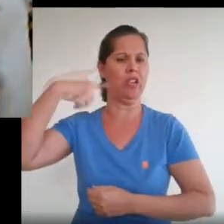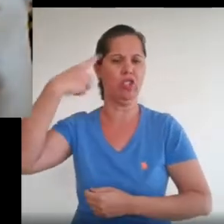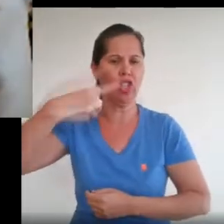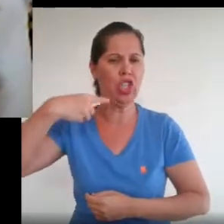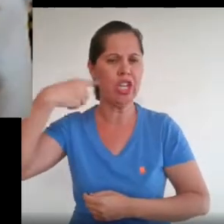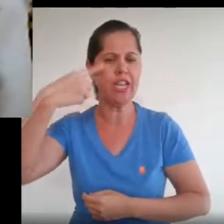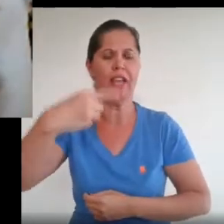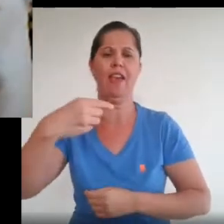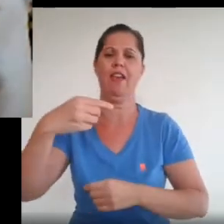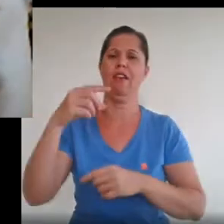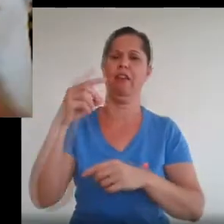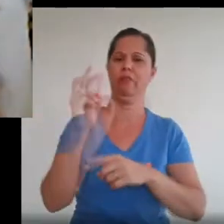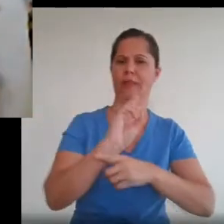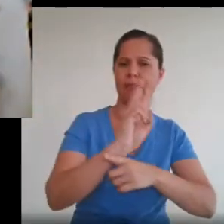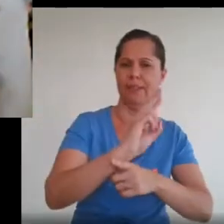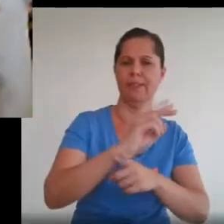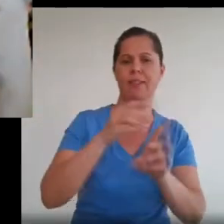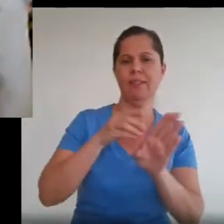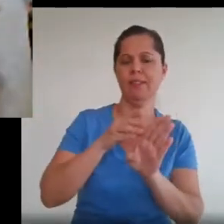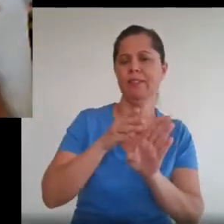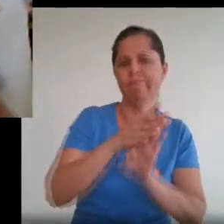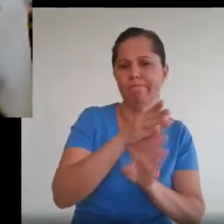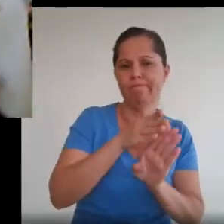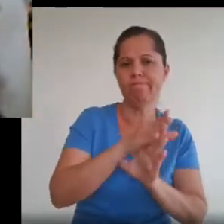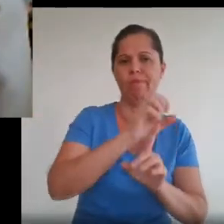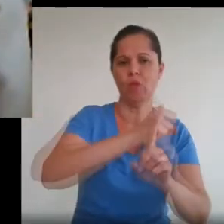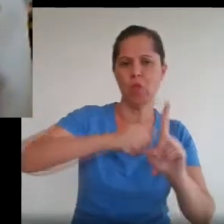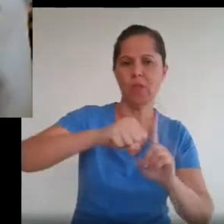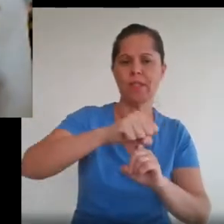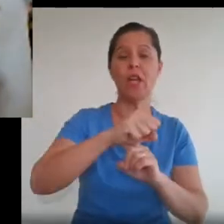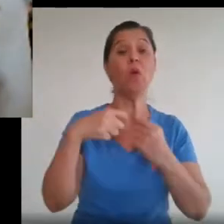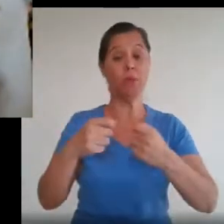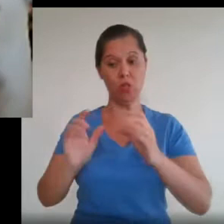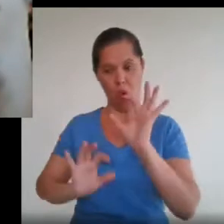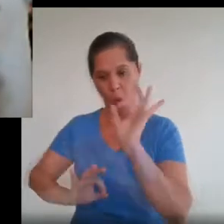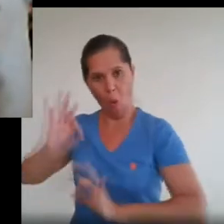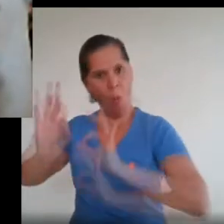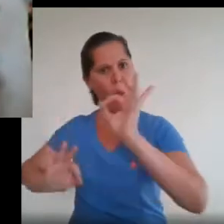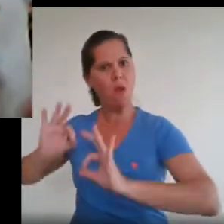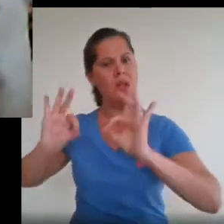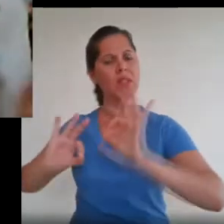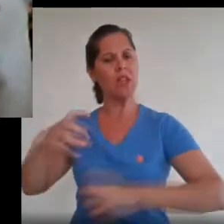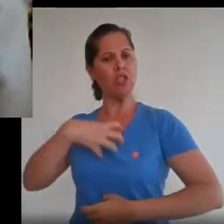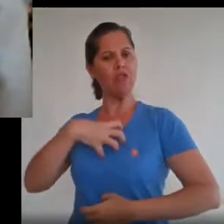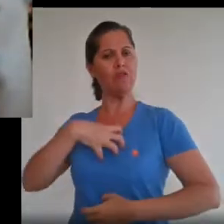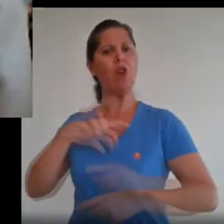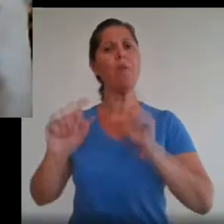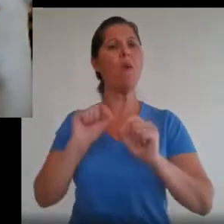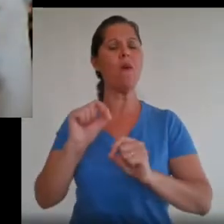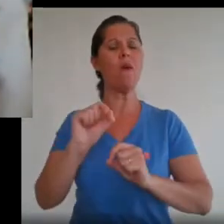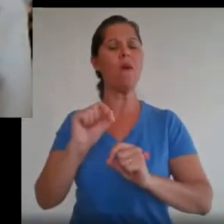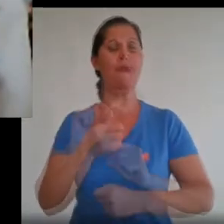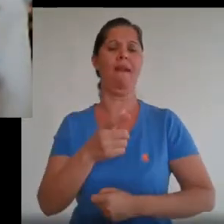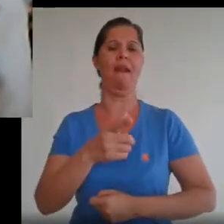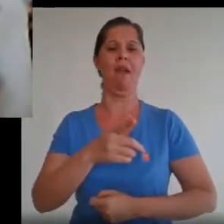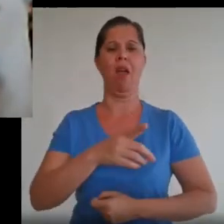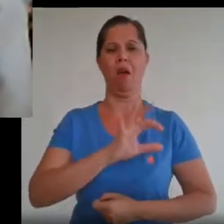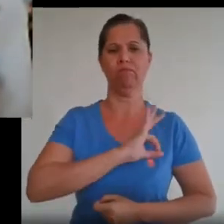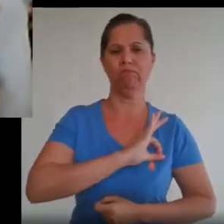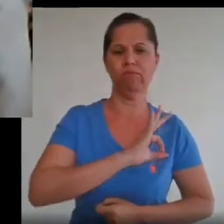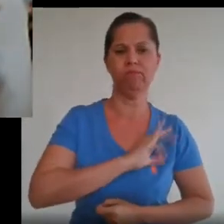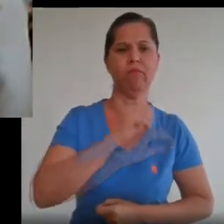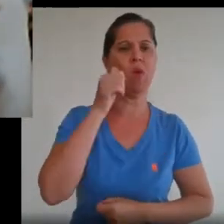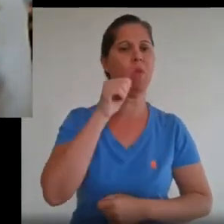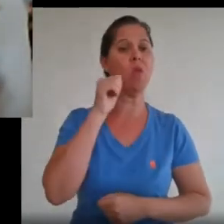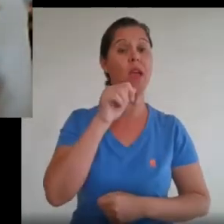à assistência social, tiveram que se organizar de fazer com que as delegacias tivessem